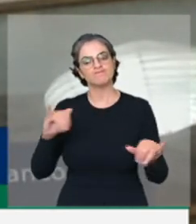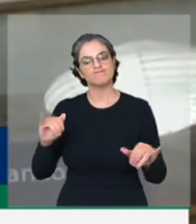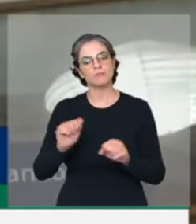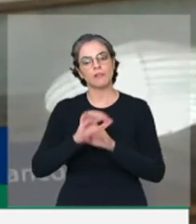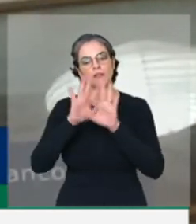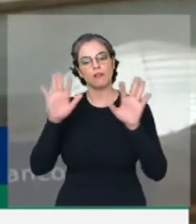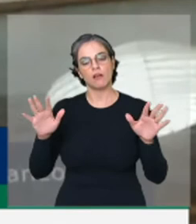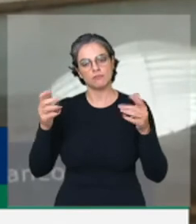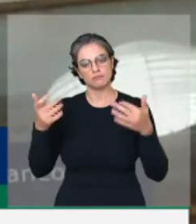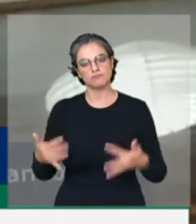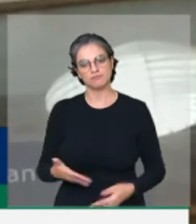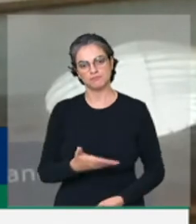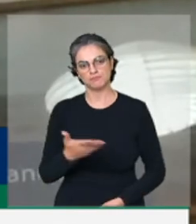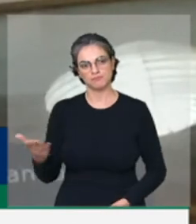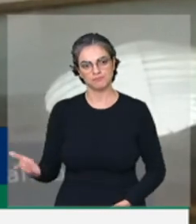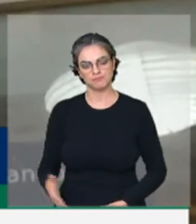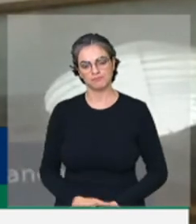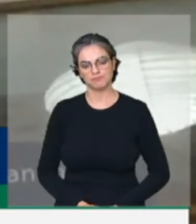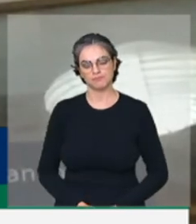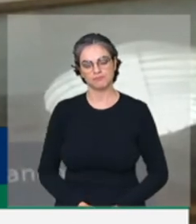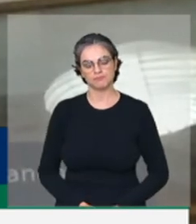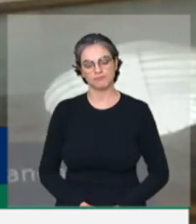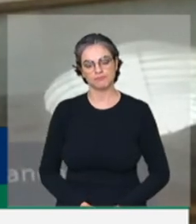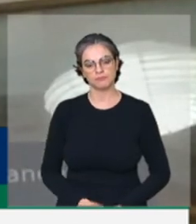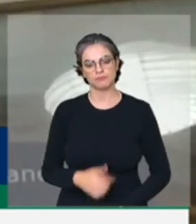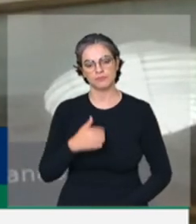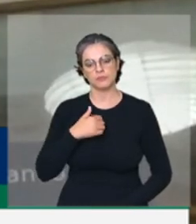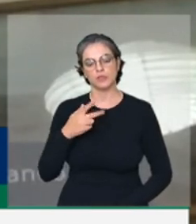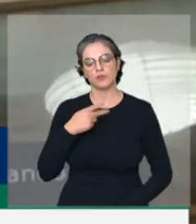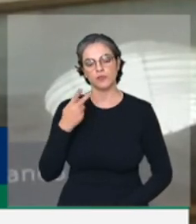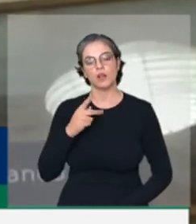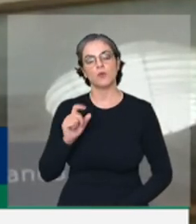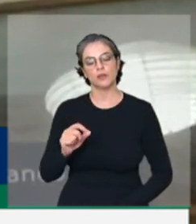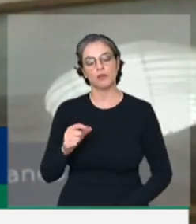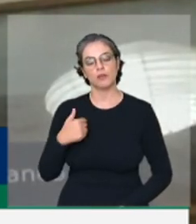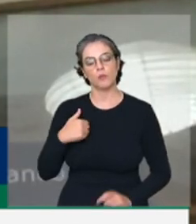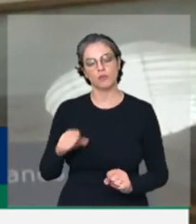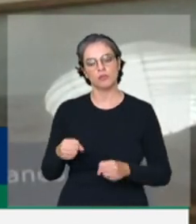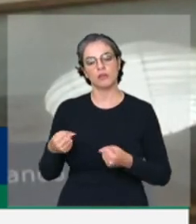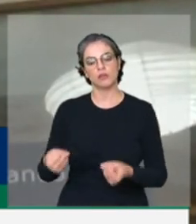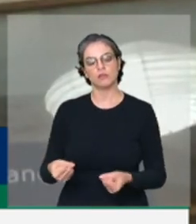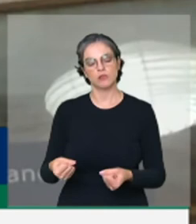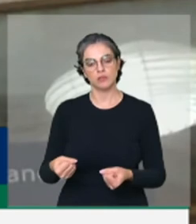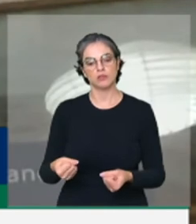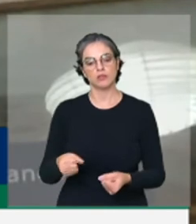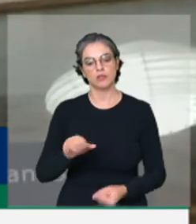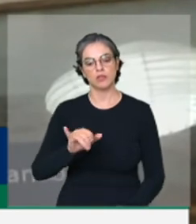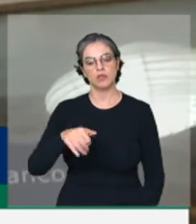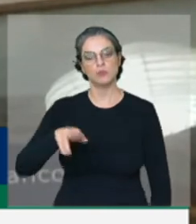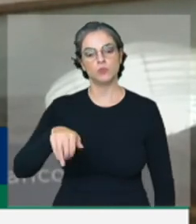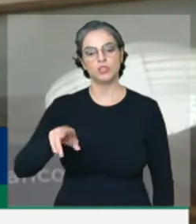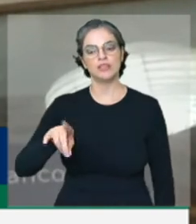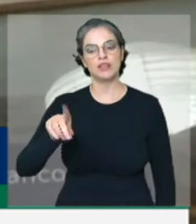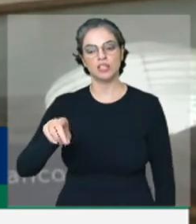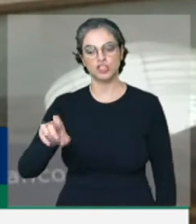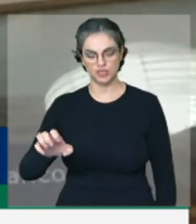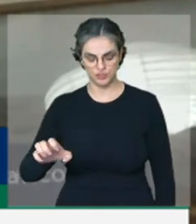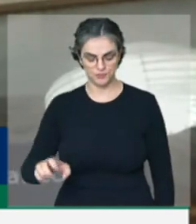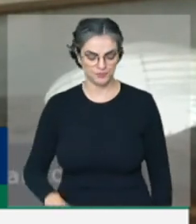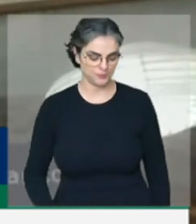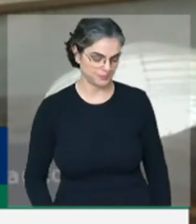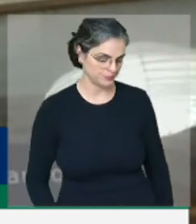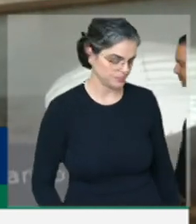e claro aqui. Eu quero falar em defesa da imunidade parlamentar. A imunidade parlamentar está